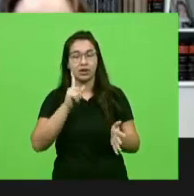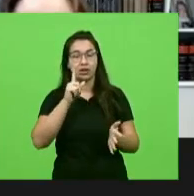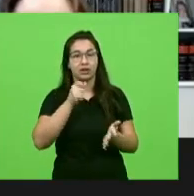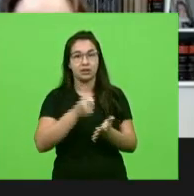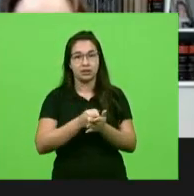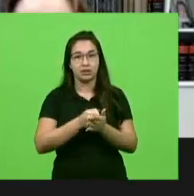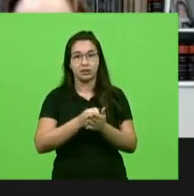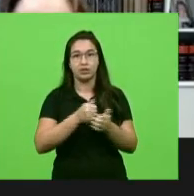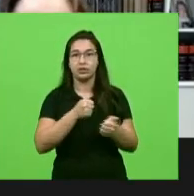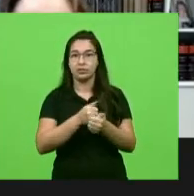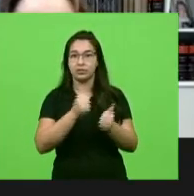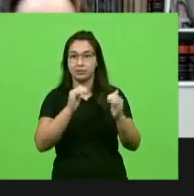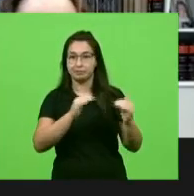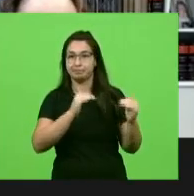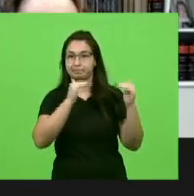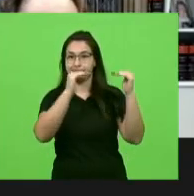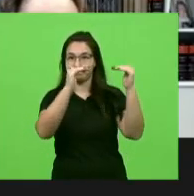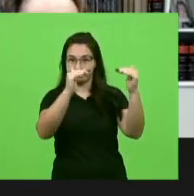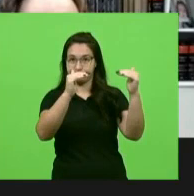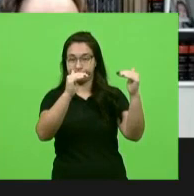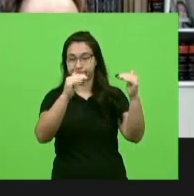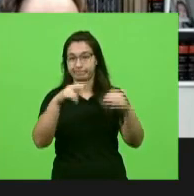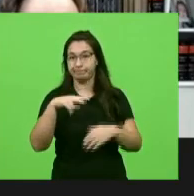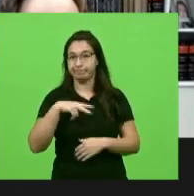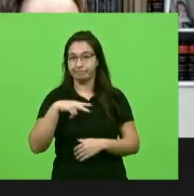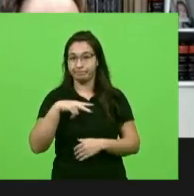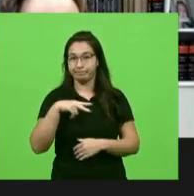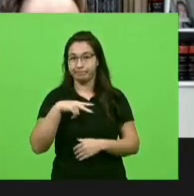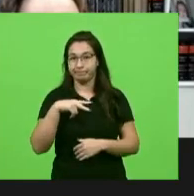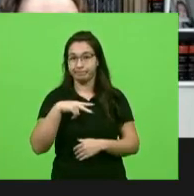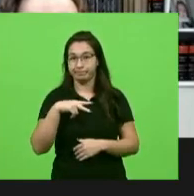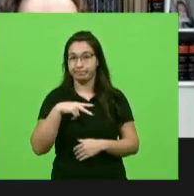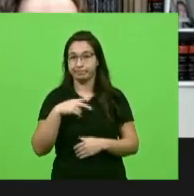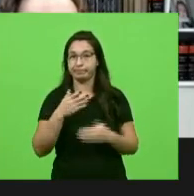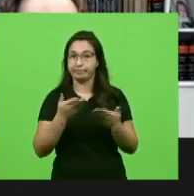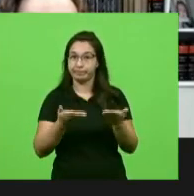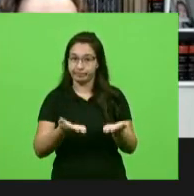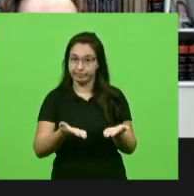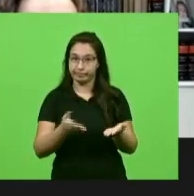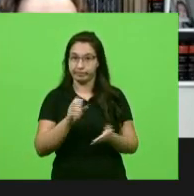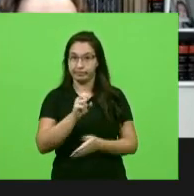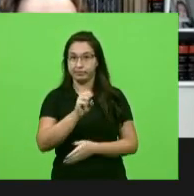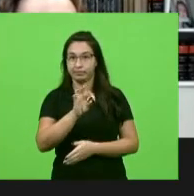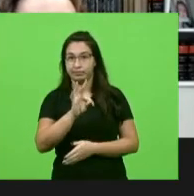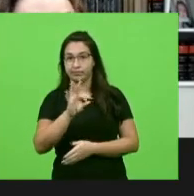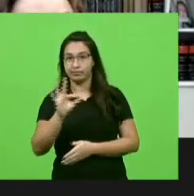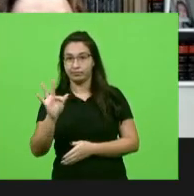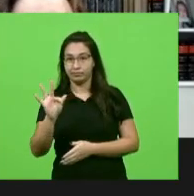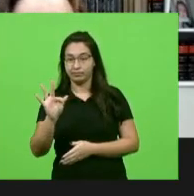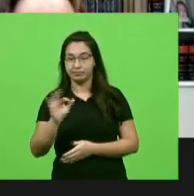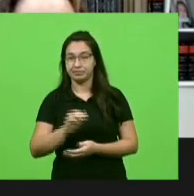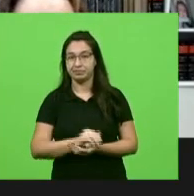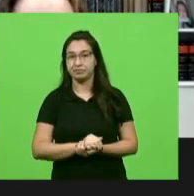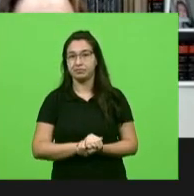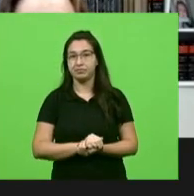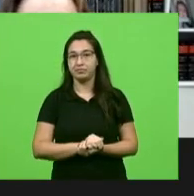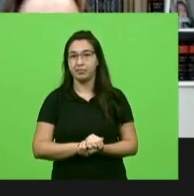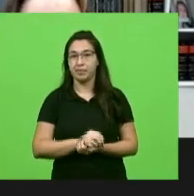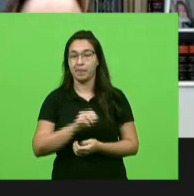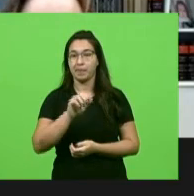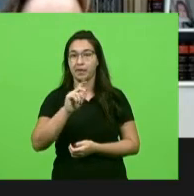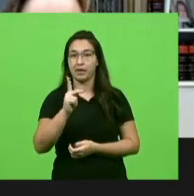superiores, particularmente o Superior Tribunal de Justiça. E cito aqui o